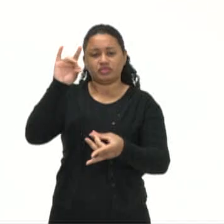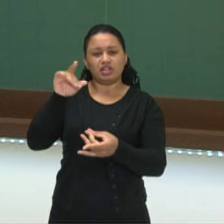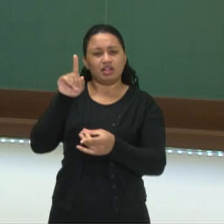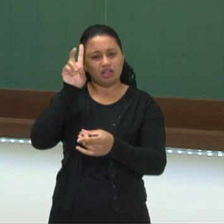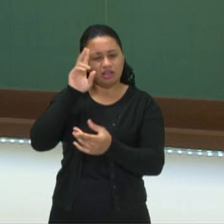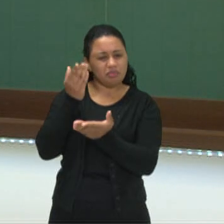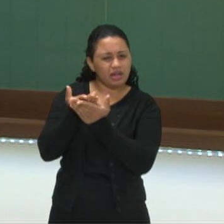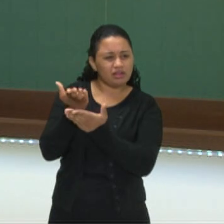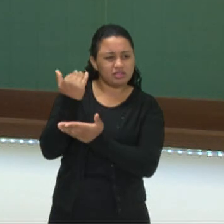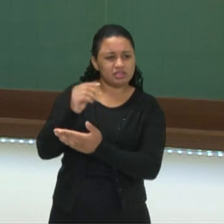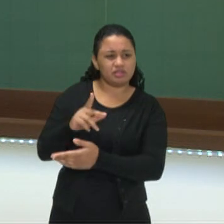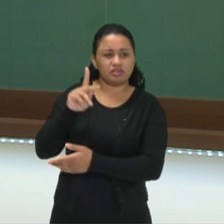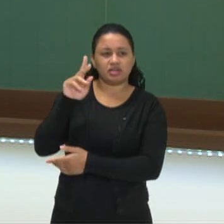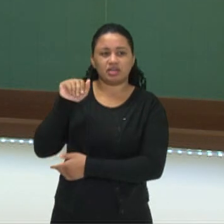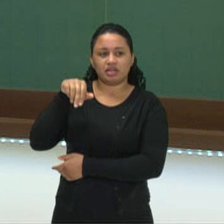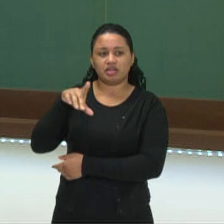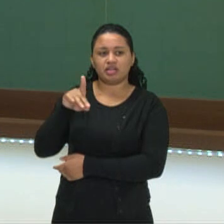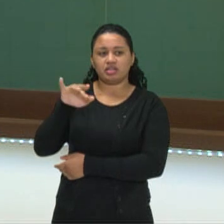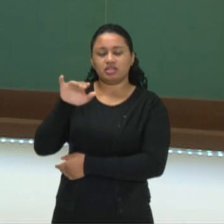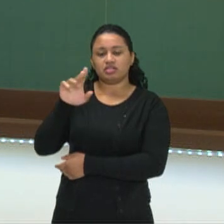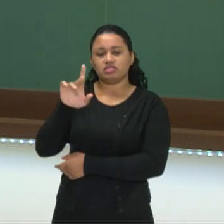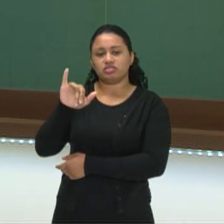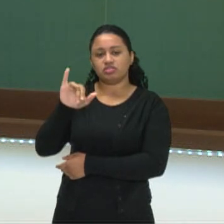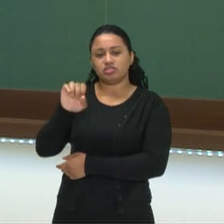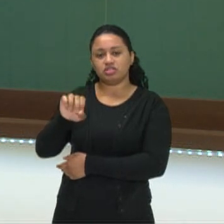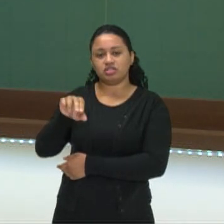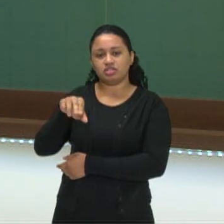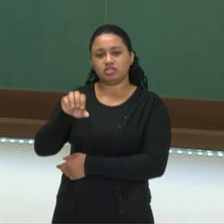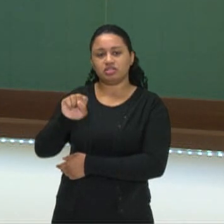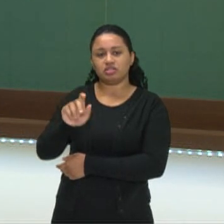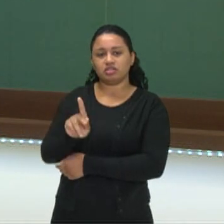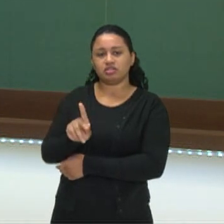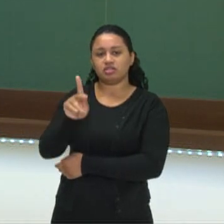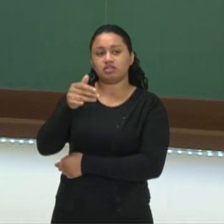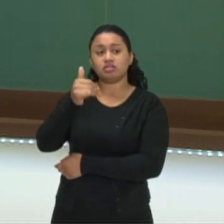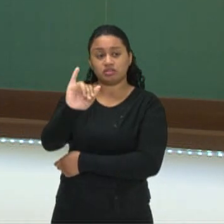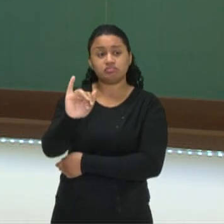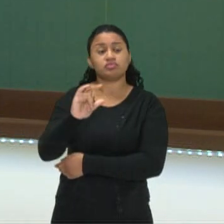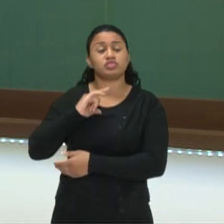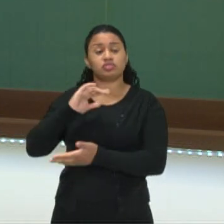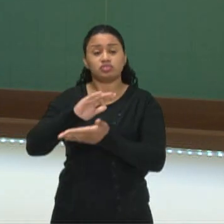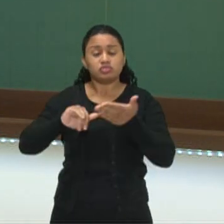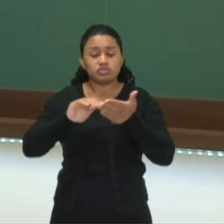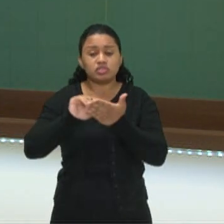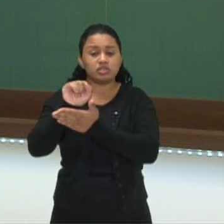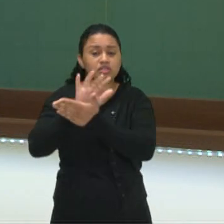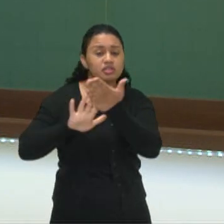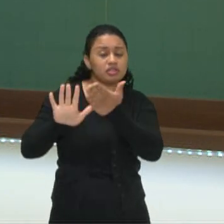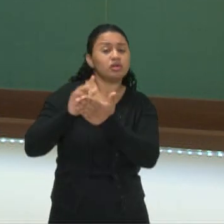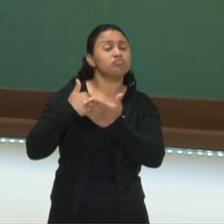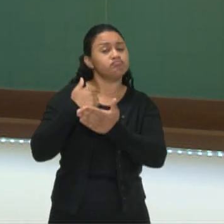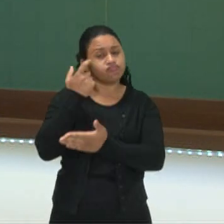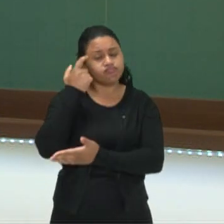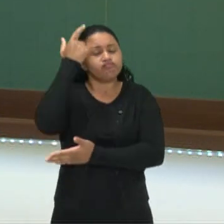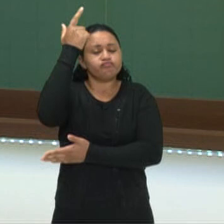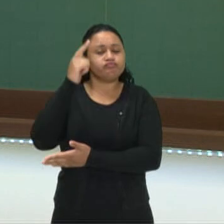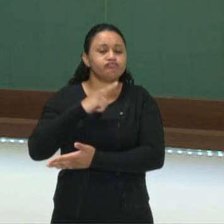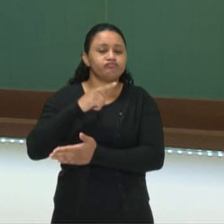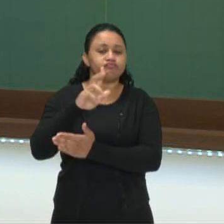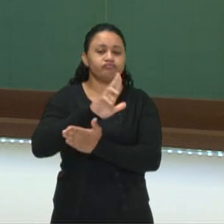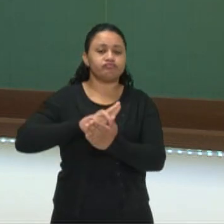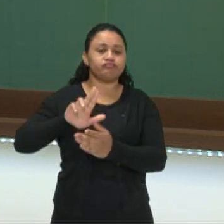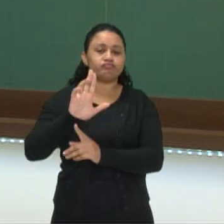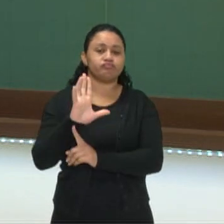anterior sobre Kandinsky? Kandinsky ele traz uma nova interpretação, fazendo a retirada da figuração, trazendo a intuitividade na arte. Então, esses